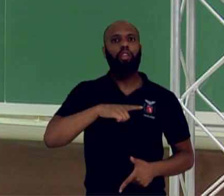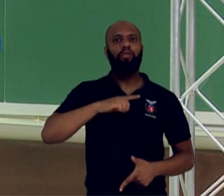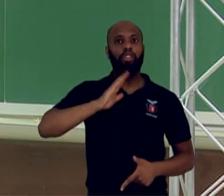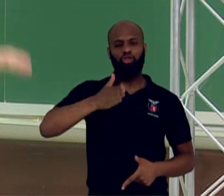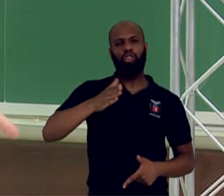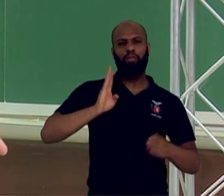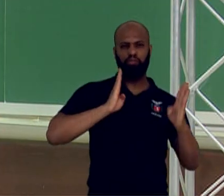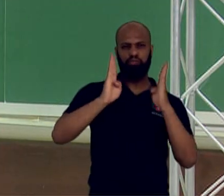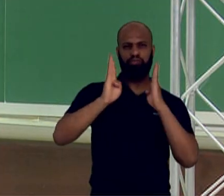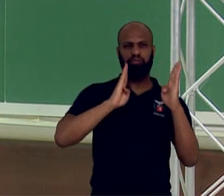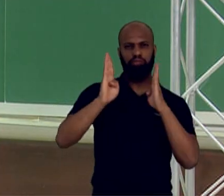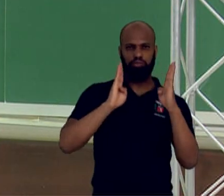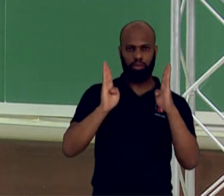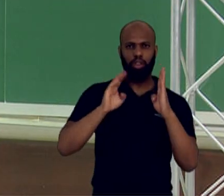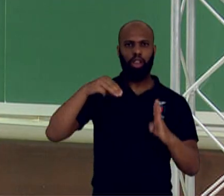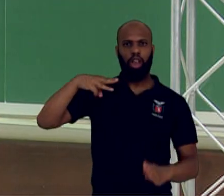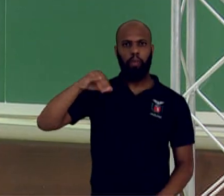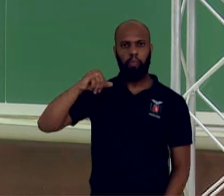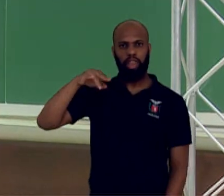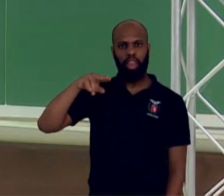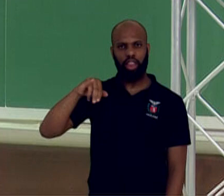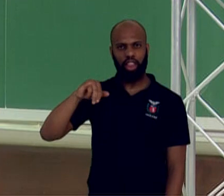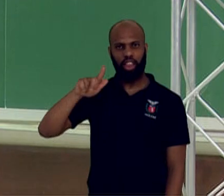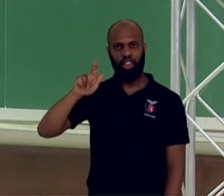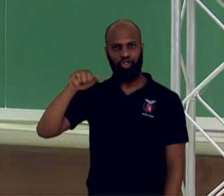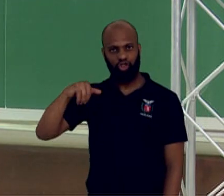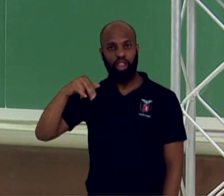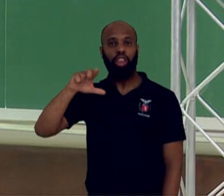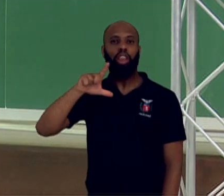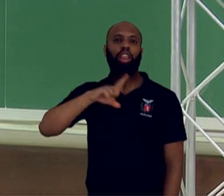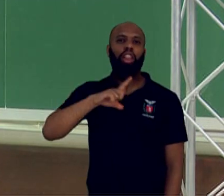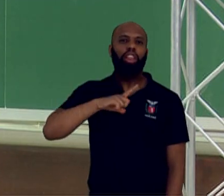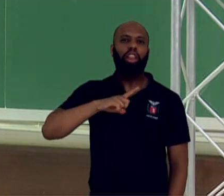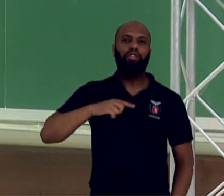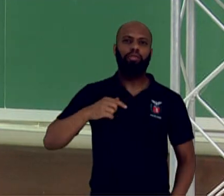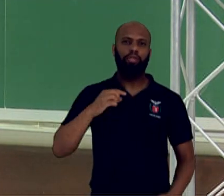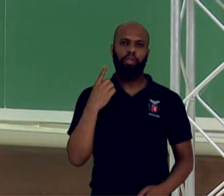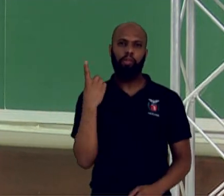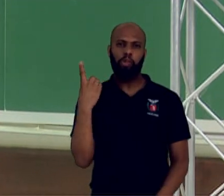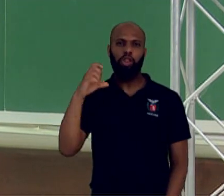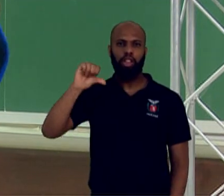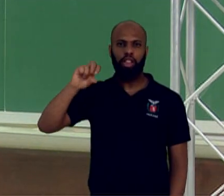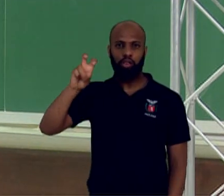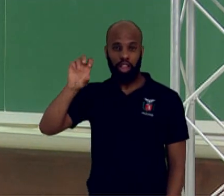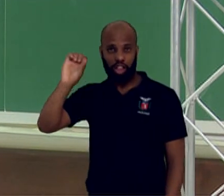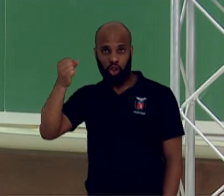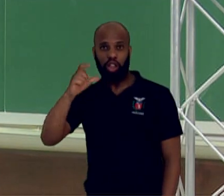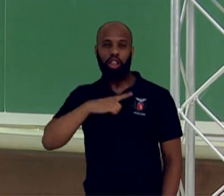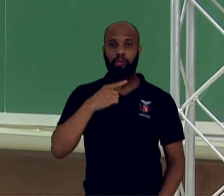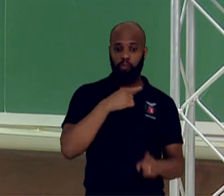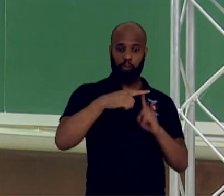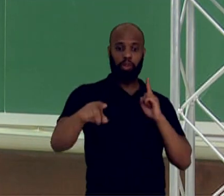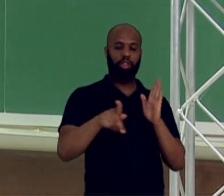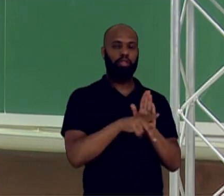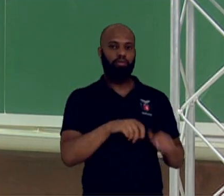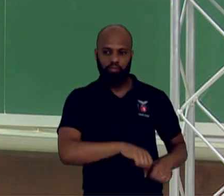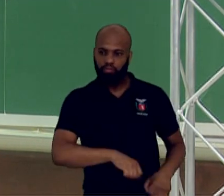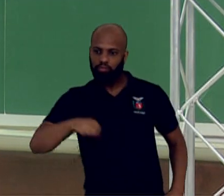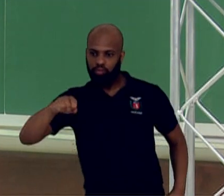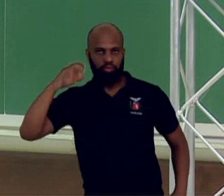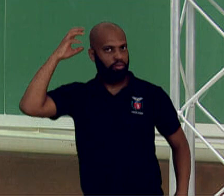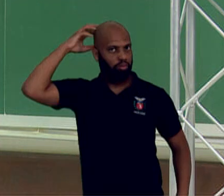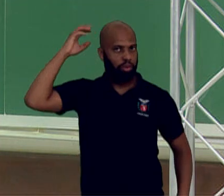já na era Meiji mesmo, a partir de 1858, quando houve uma proibição dos samurais,